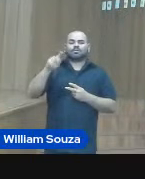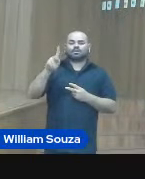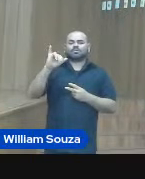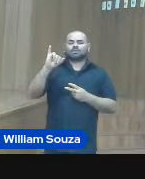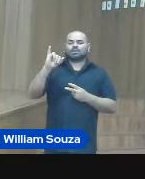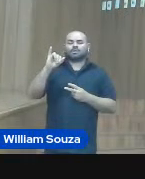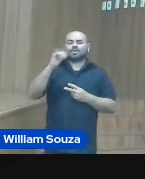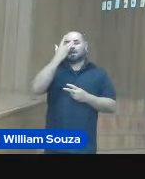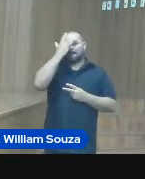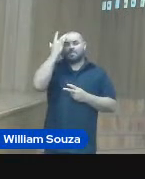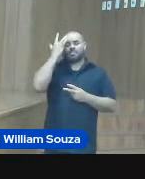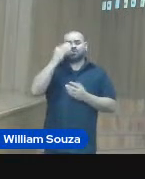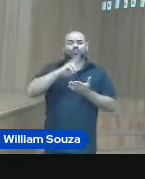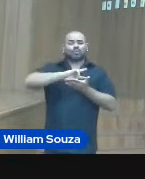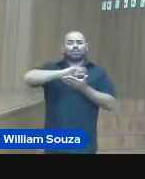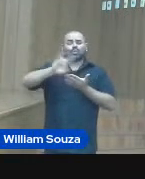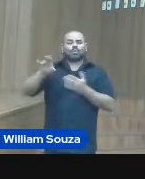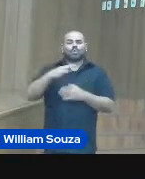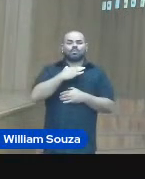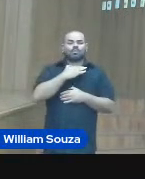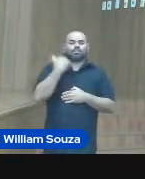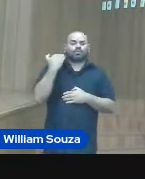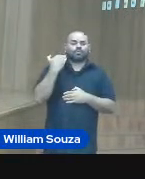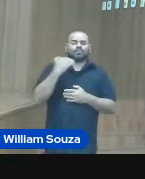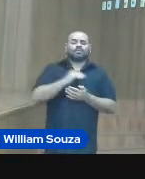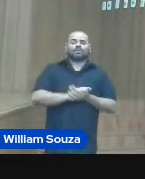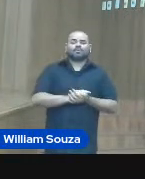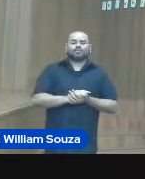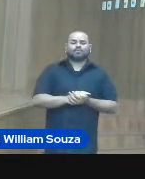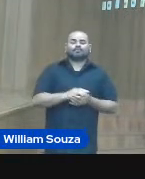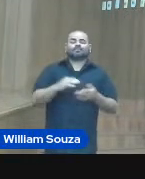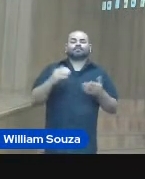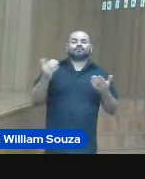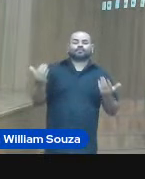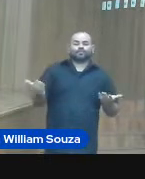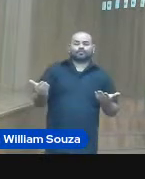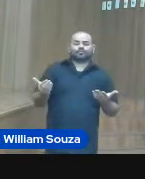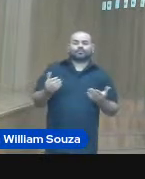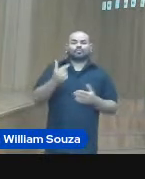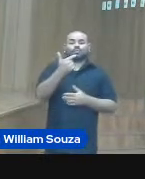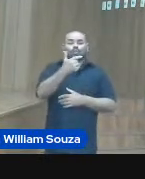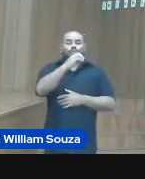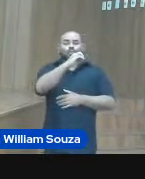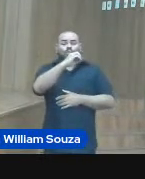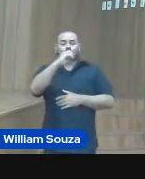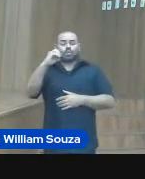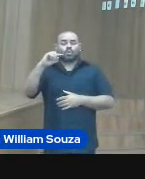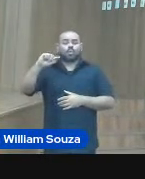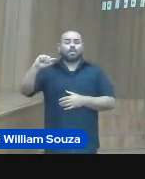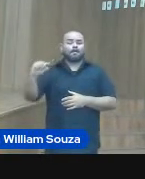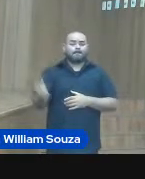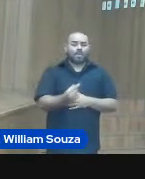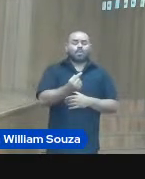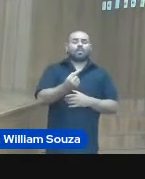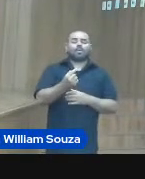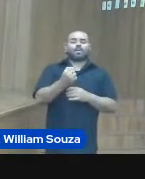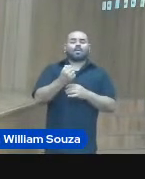Então vejam o que eu estou dizendo. 200 mil mortos. Um grupo de matemáticos